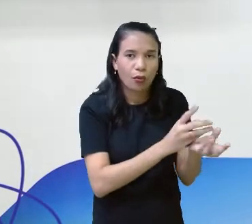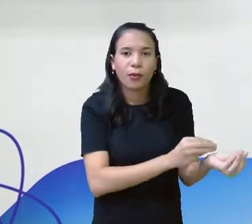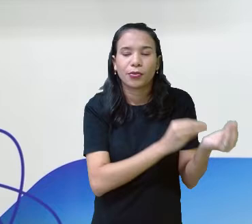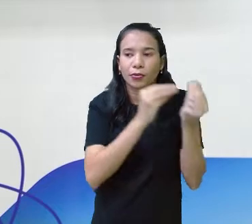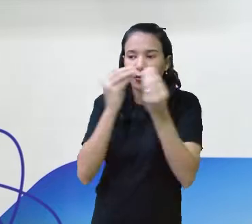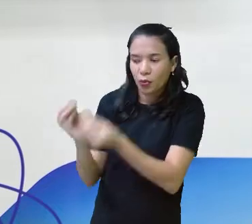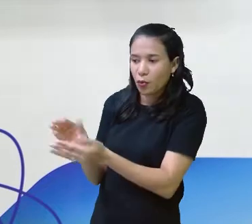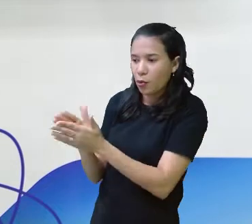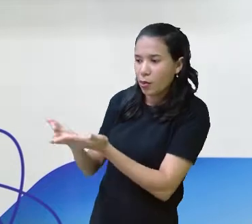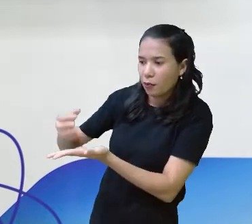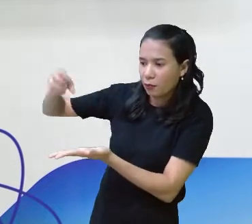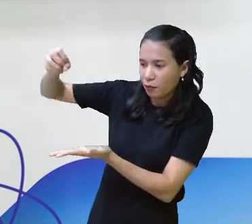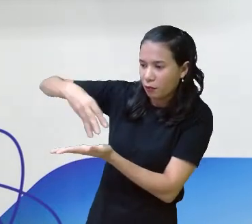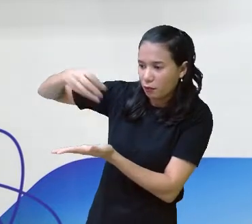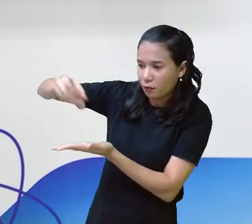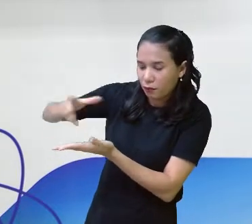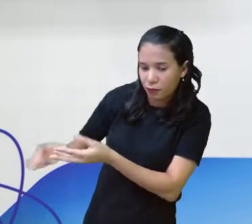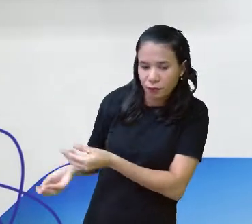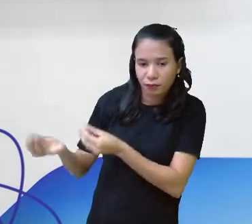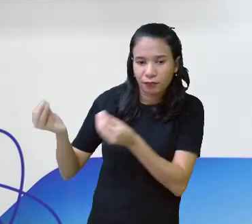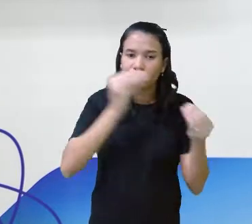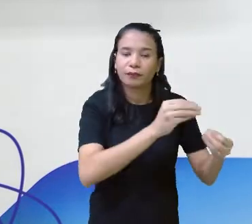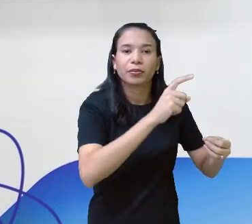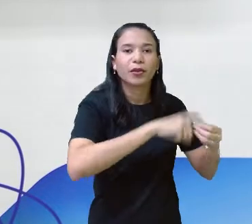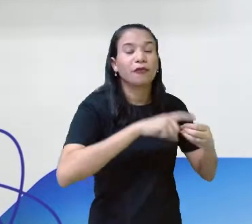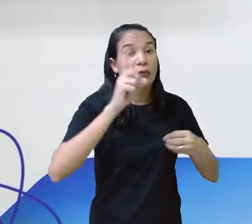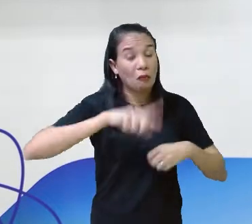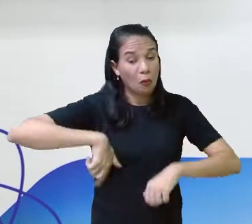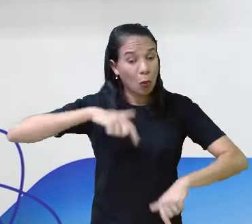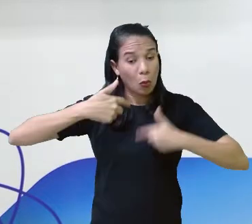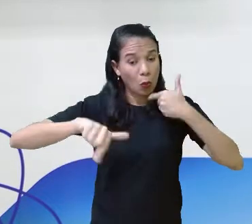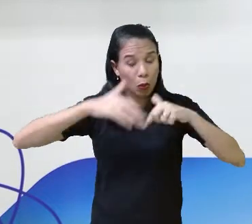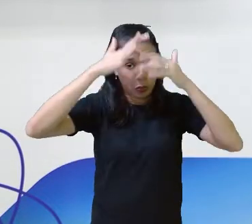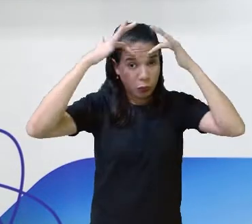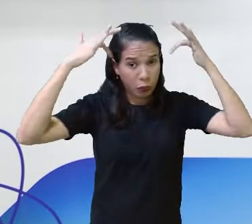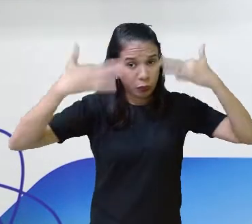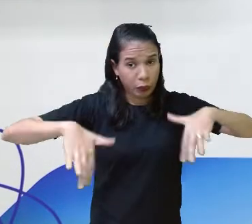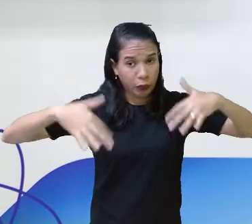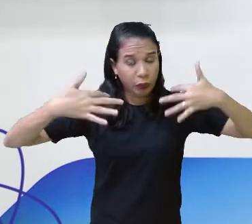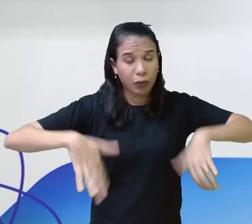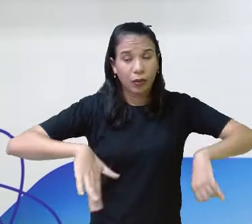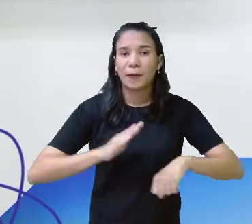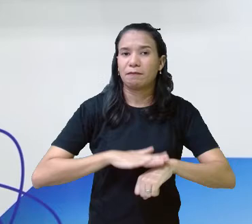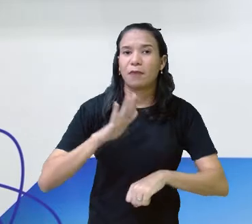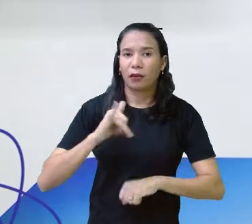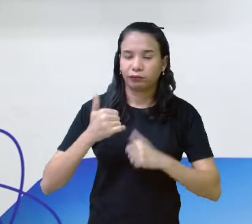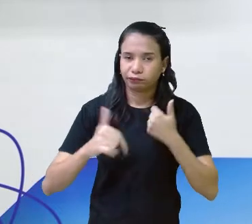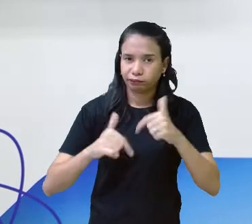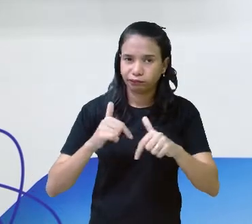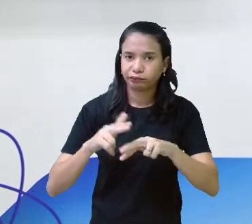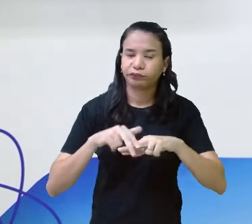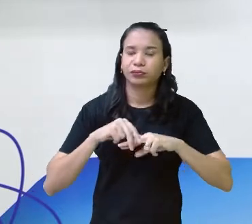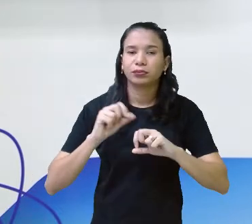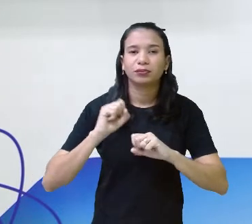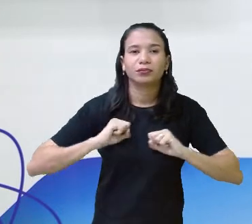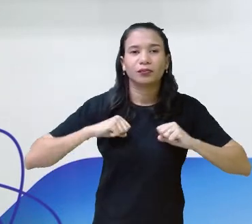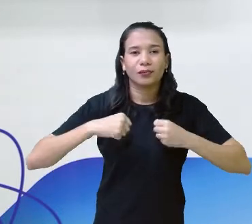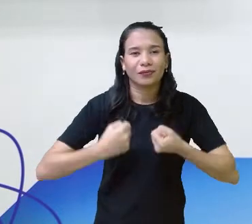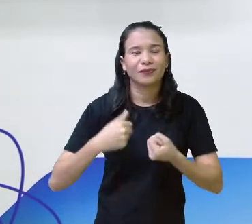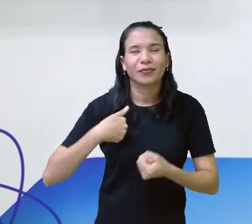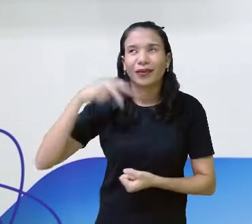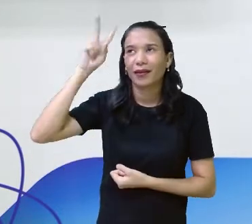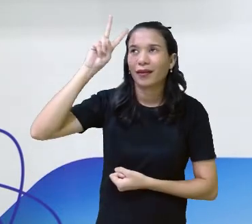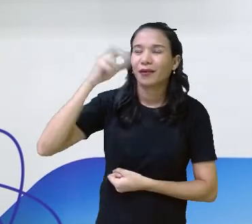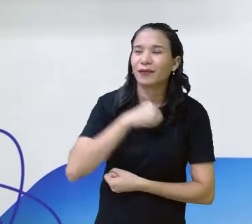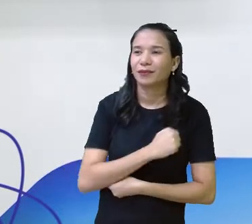o livro, tirar xerox próximo e voltar. Gente, o trabalho realmente dava muito trabalho. Mas eu lembro com saudade desse